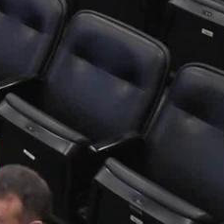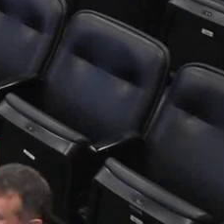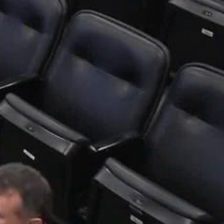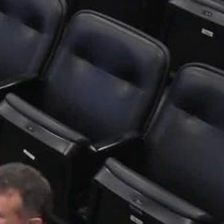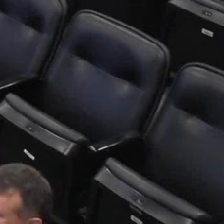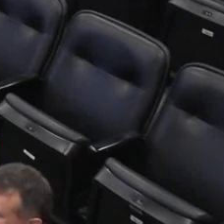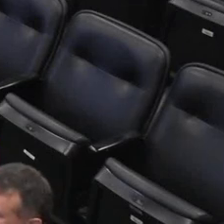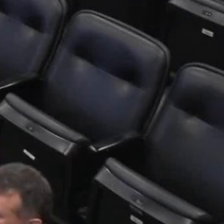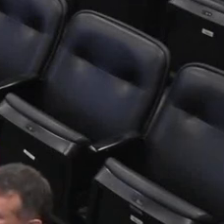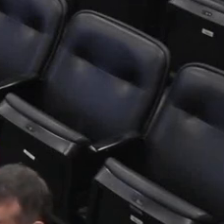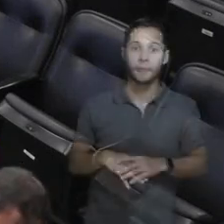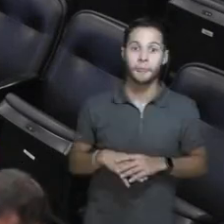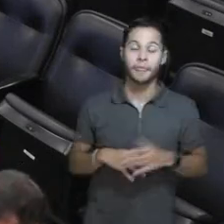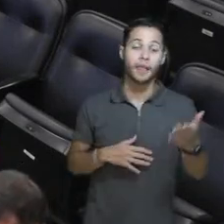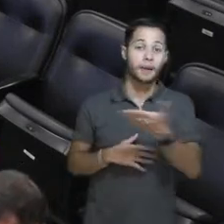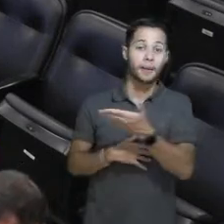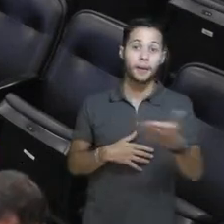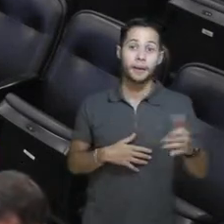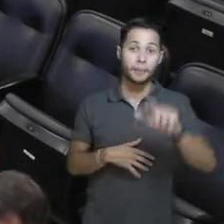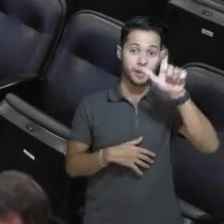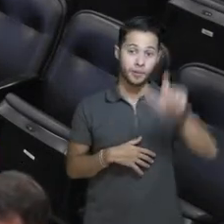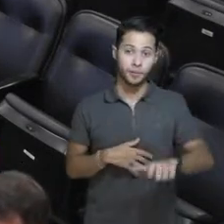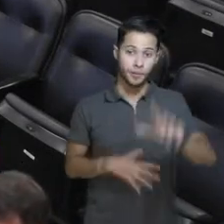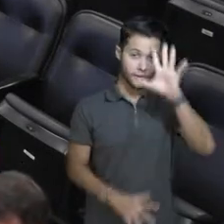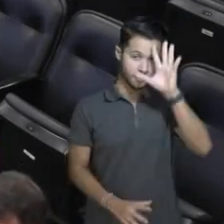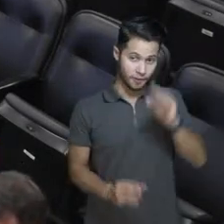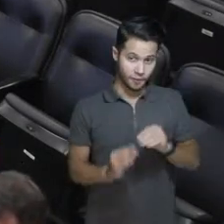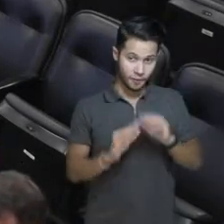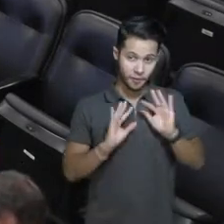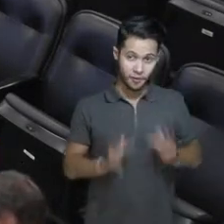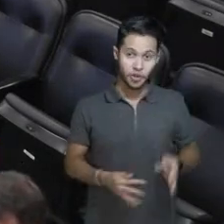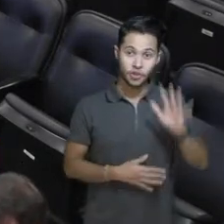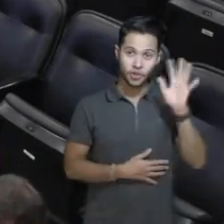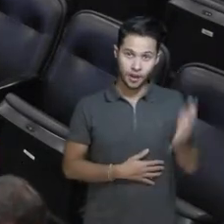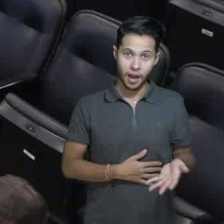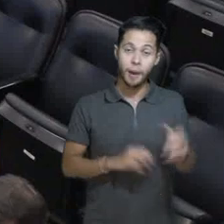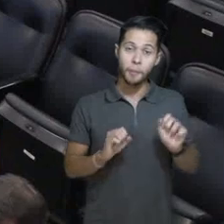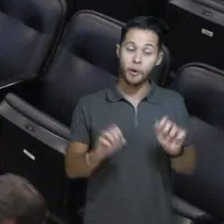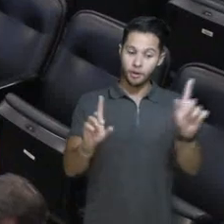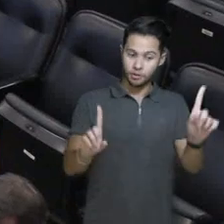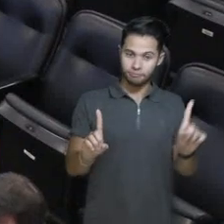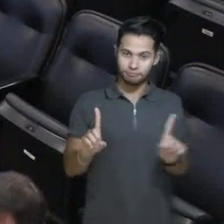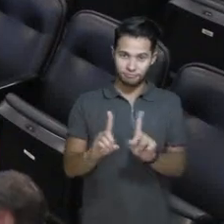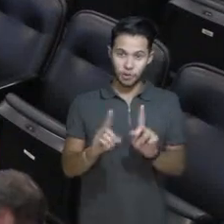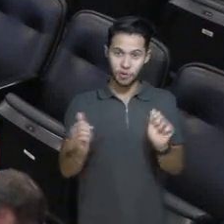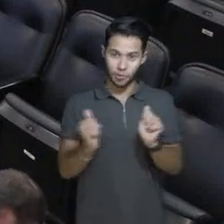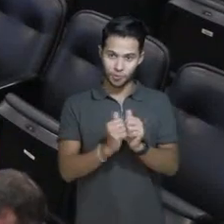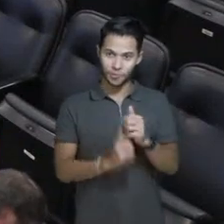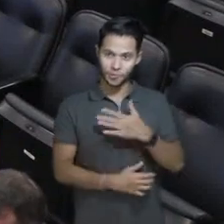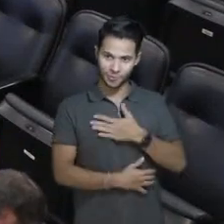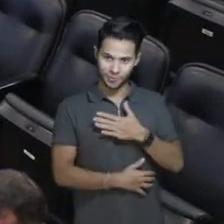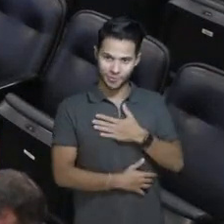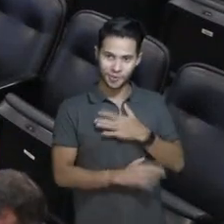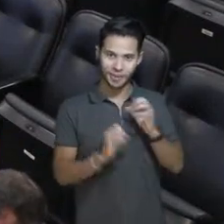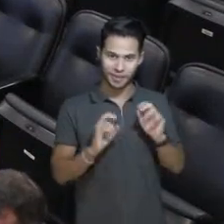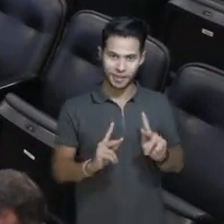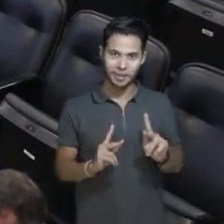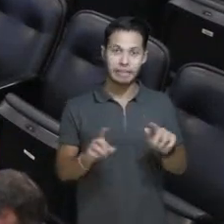quem já estiver finalizado pode vir aqui do meu lado representante de cada grupo fiquem próximos aos seus grupos